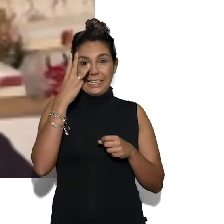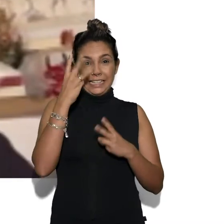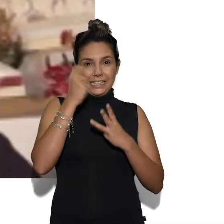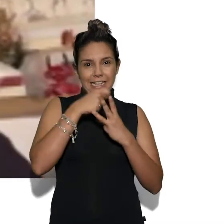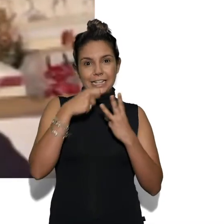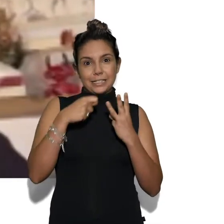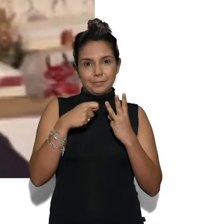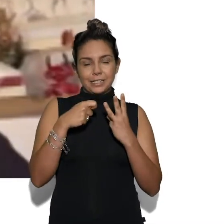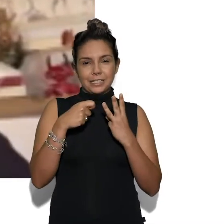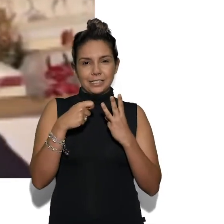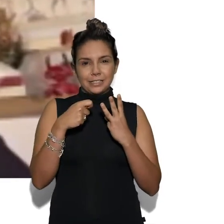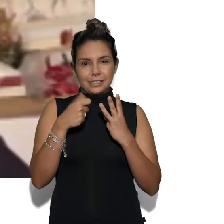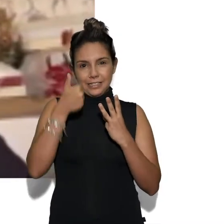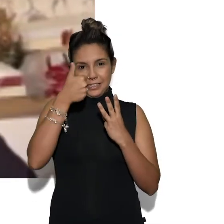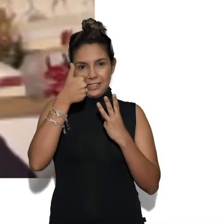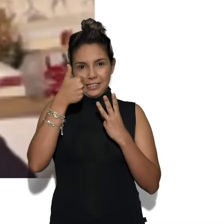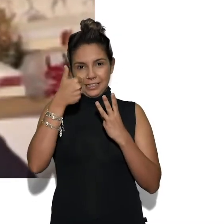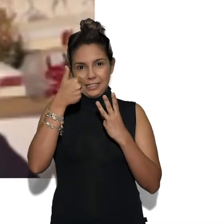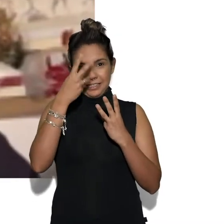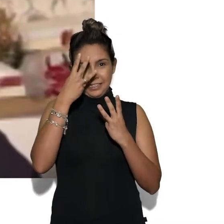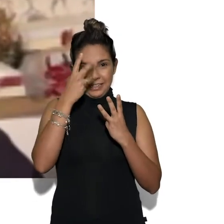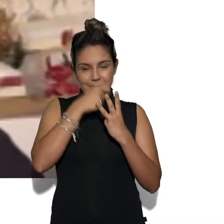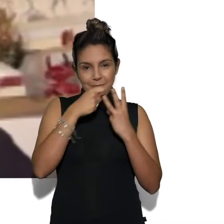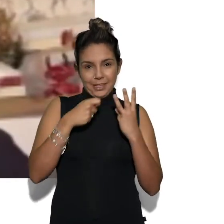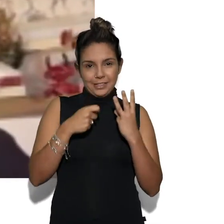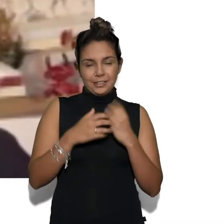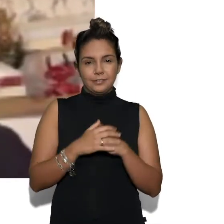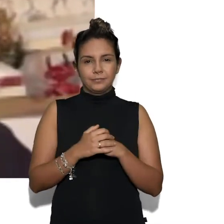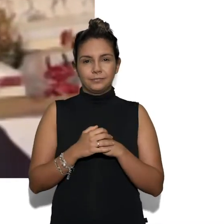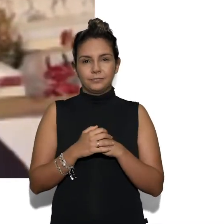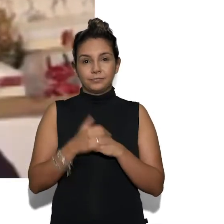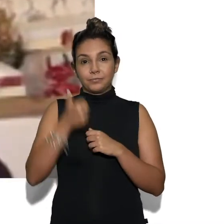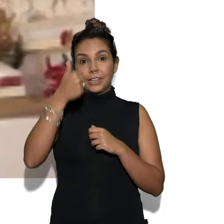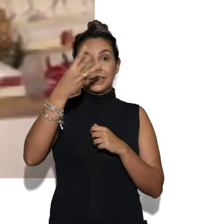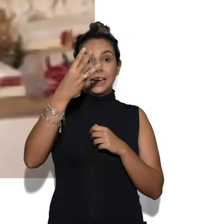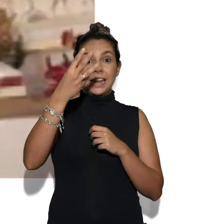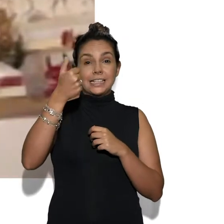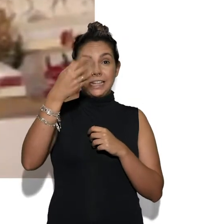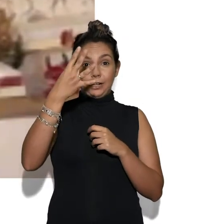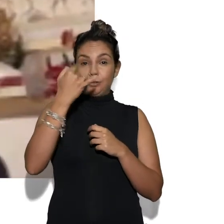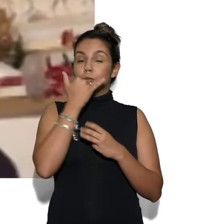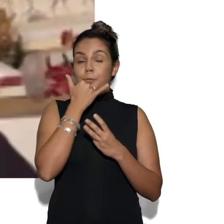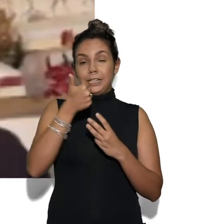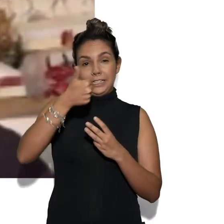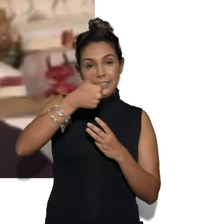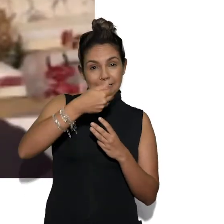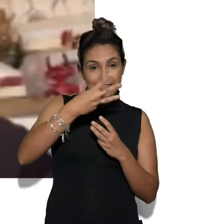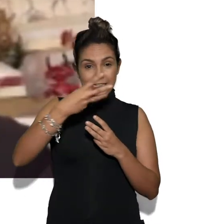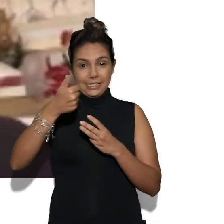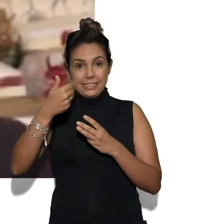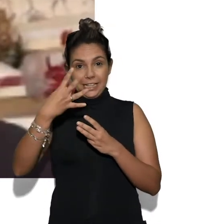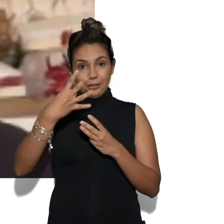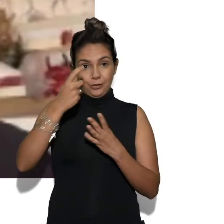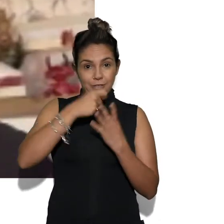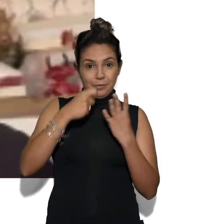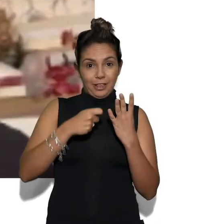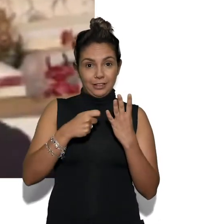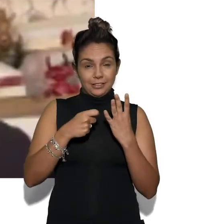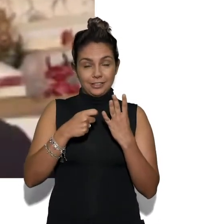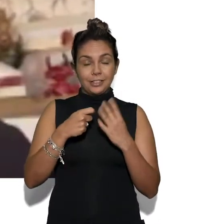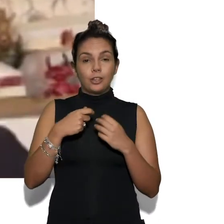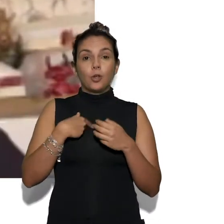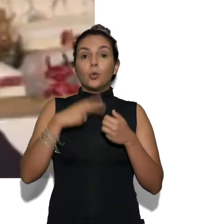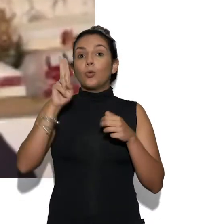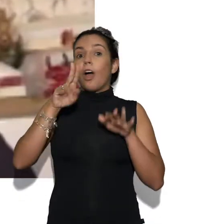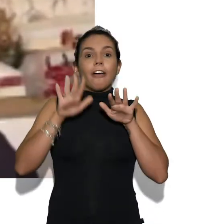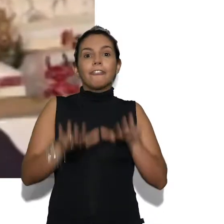13 meses, talvez, 13, 14 meses. Isto não me acontecia, sei lá, há 20 anos, 20